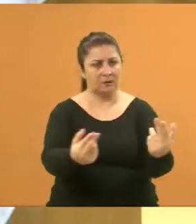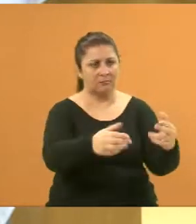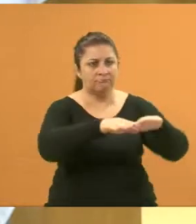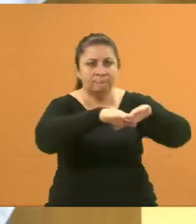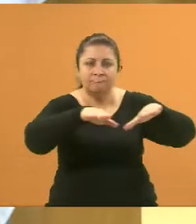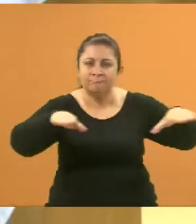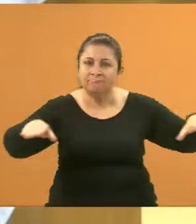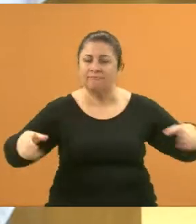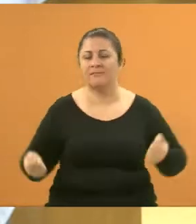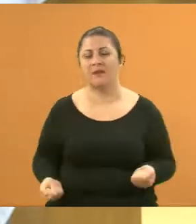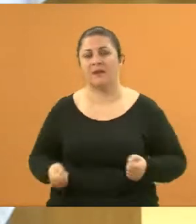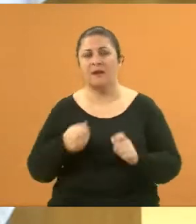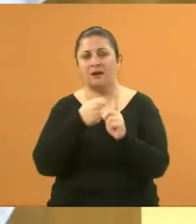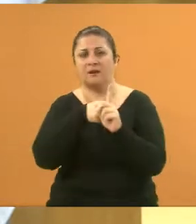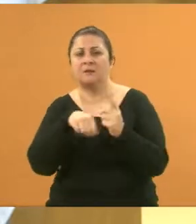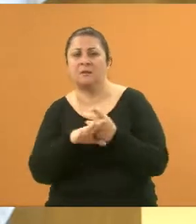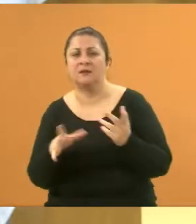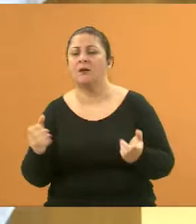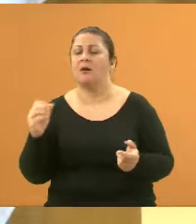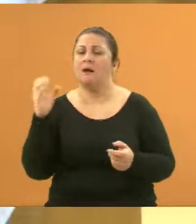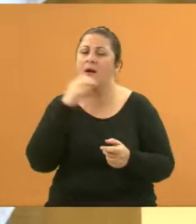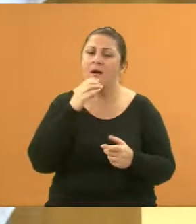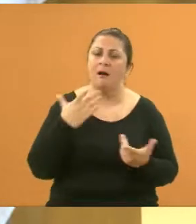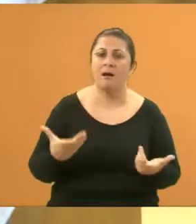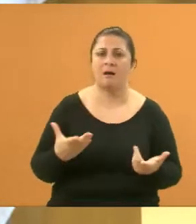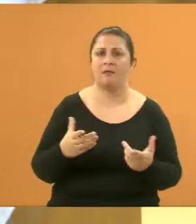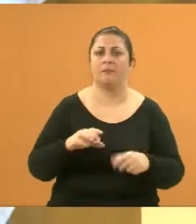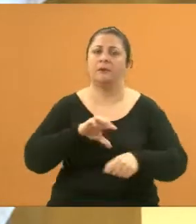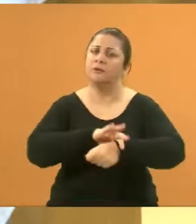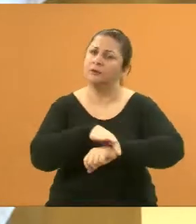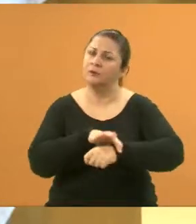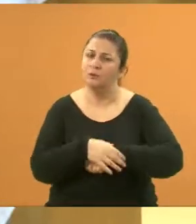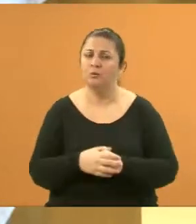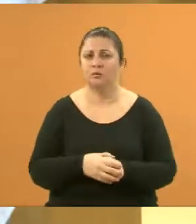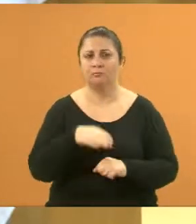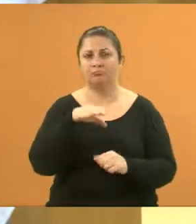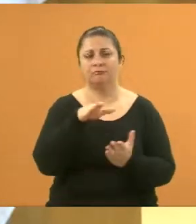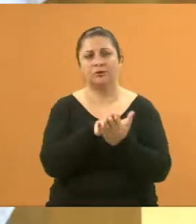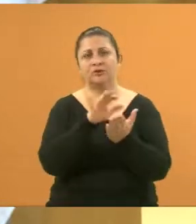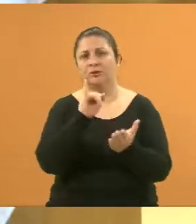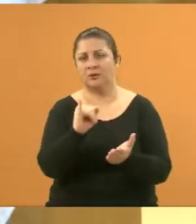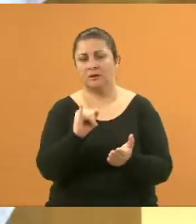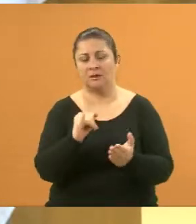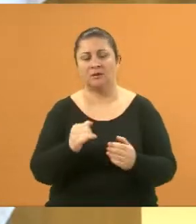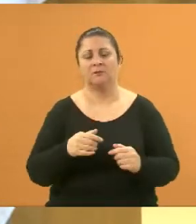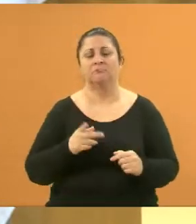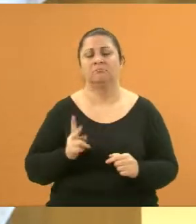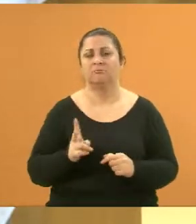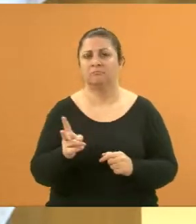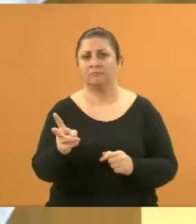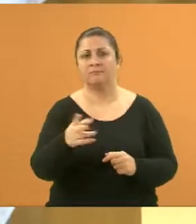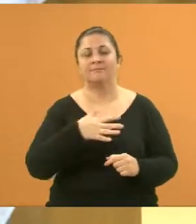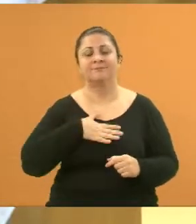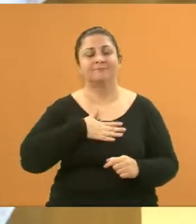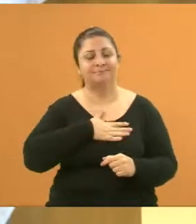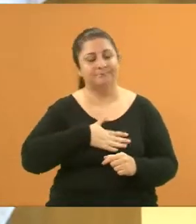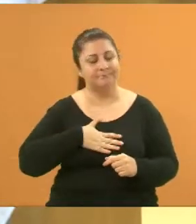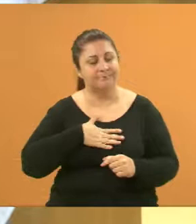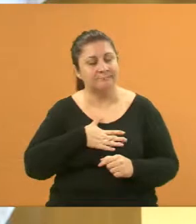máquina administrativa, garantindo segurança e tornando a cidade de Jacareí cada vez mais